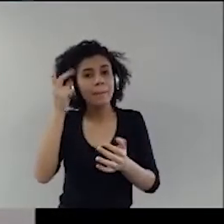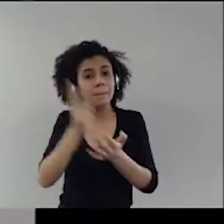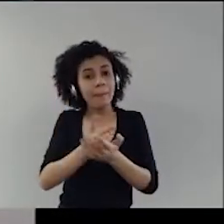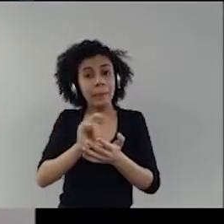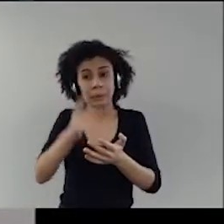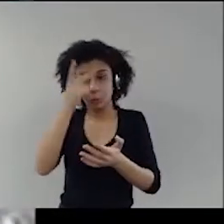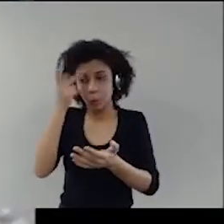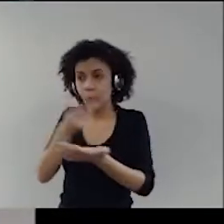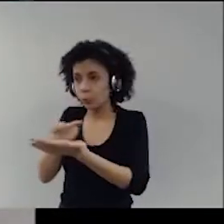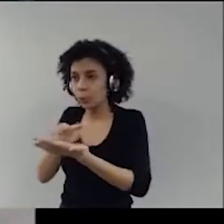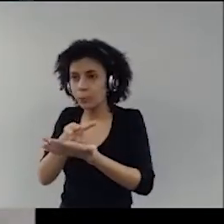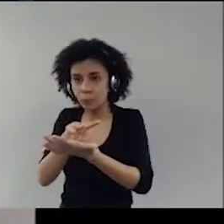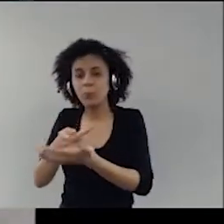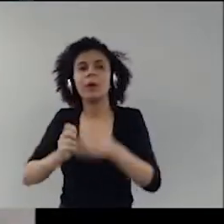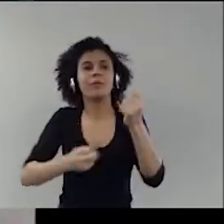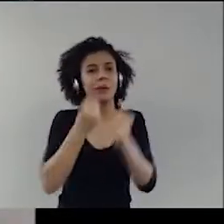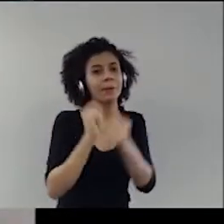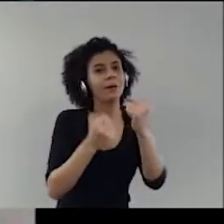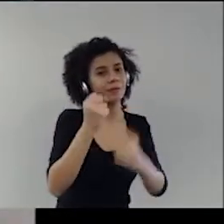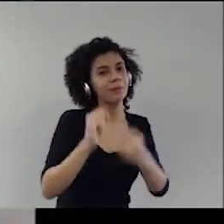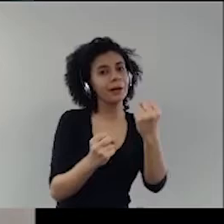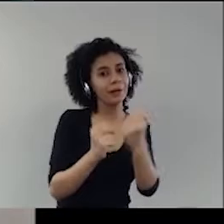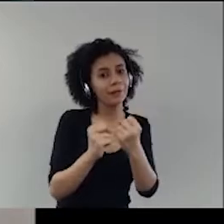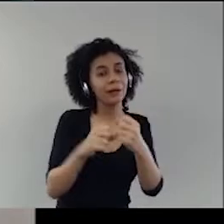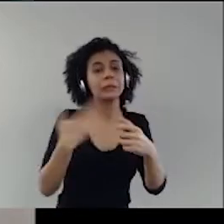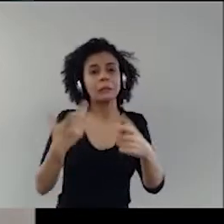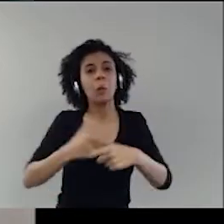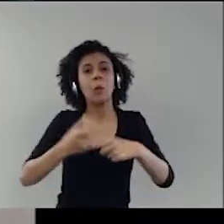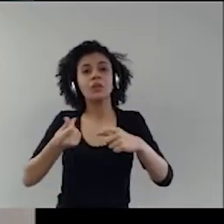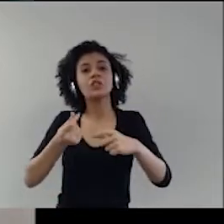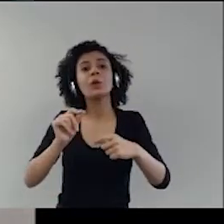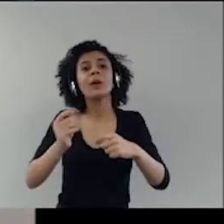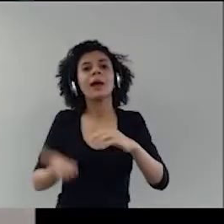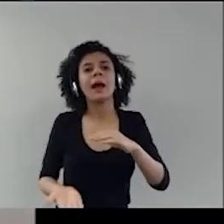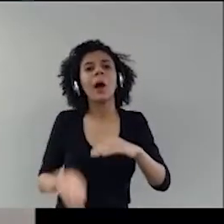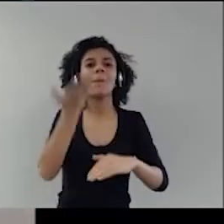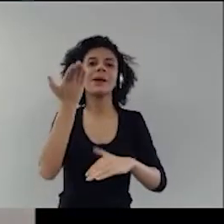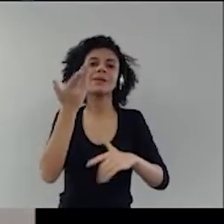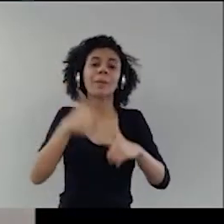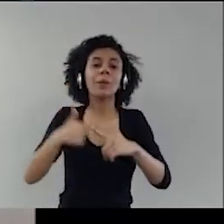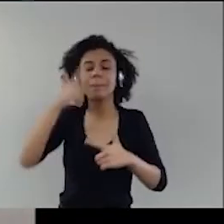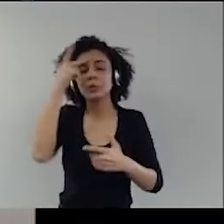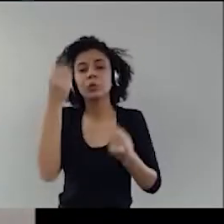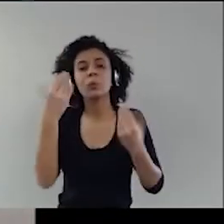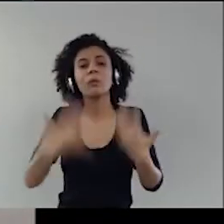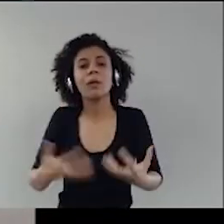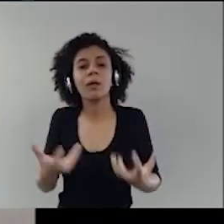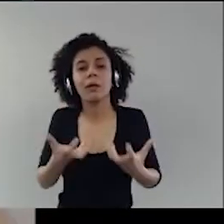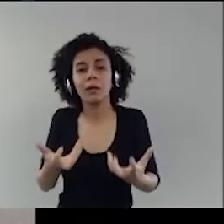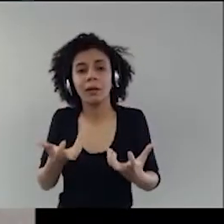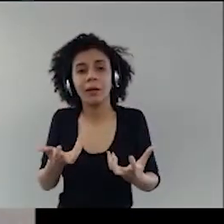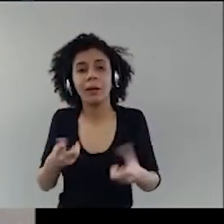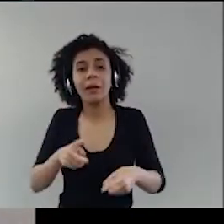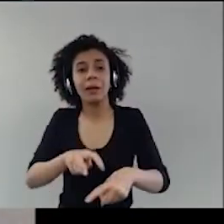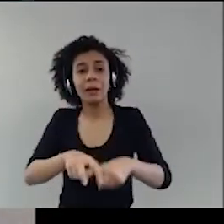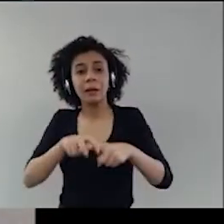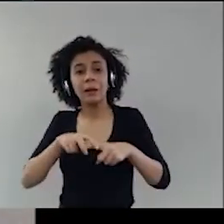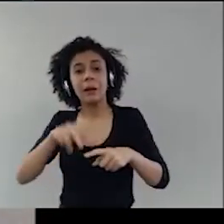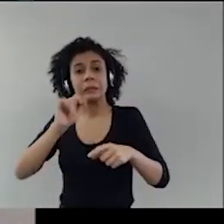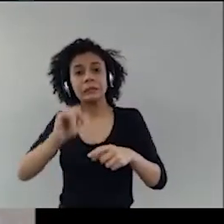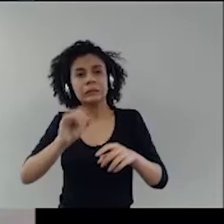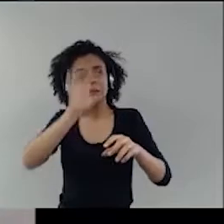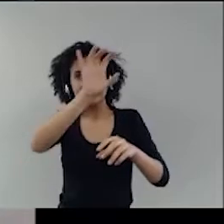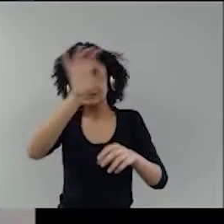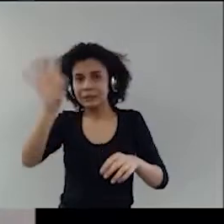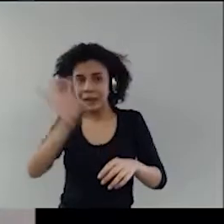de procura. Evidentemente, essa medicação aumentou de preço. E vejam, graças a essa autonomia, cada qual dos